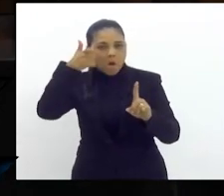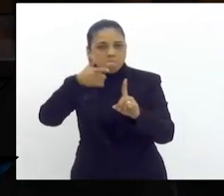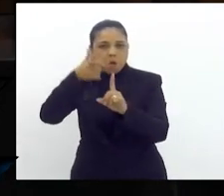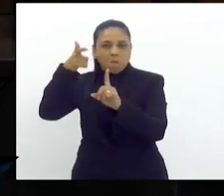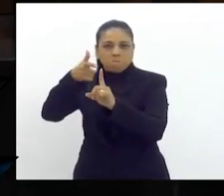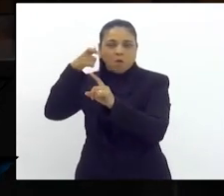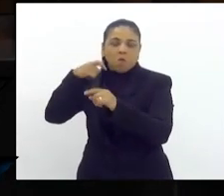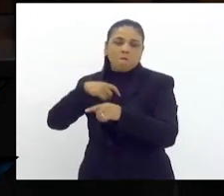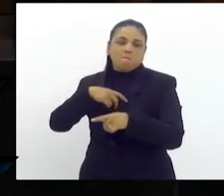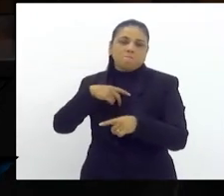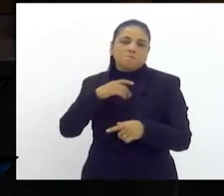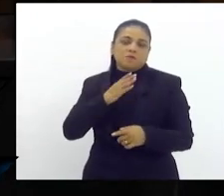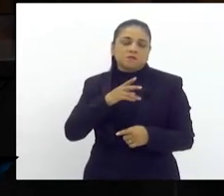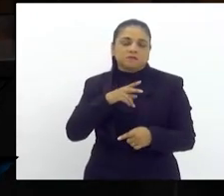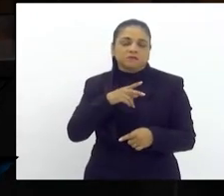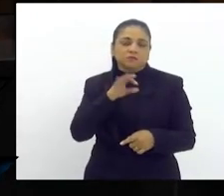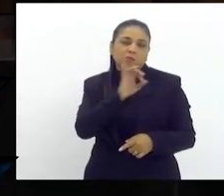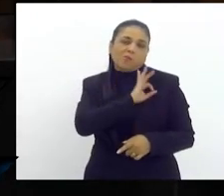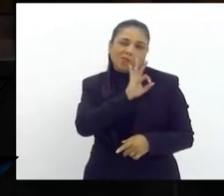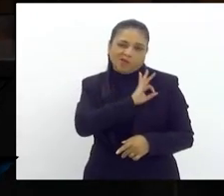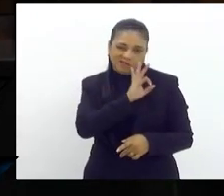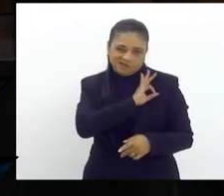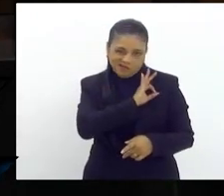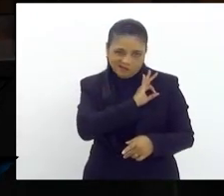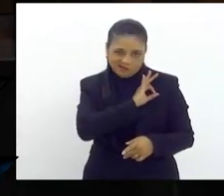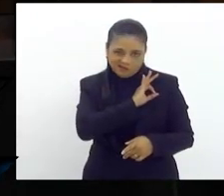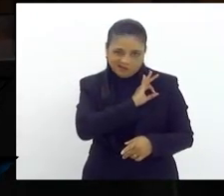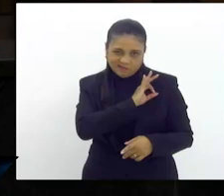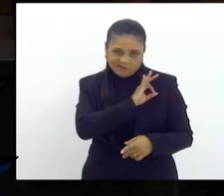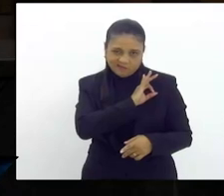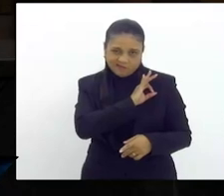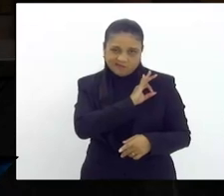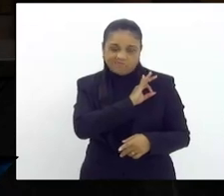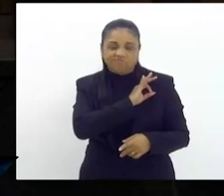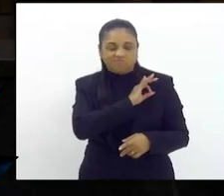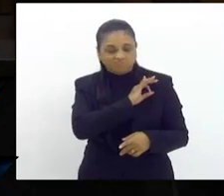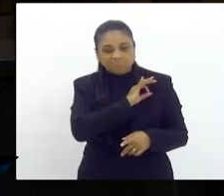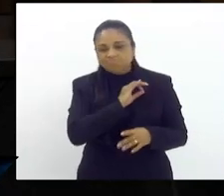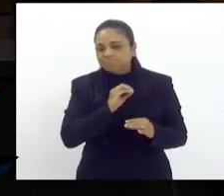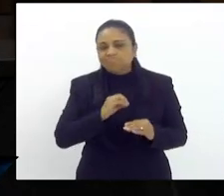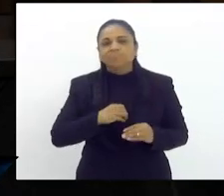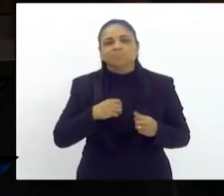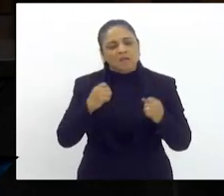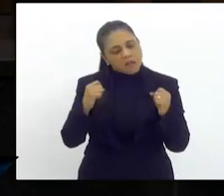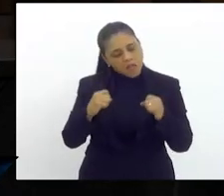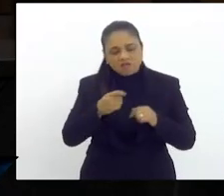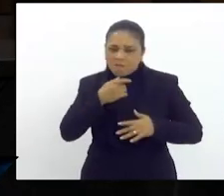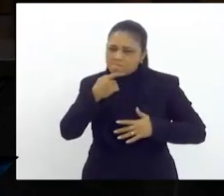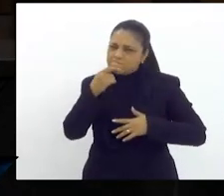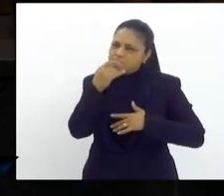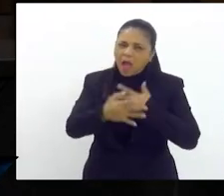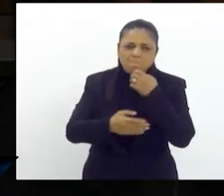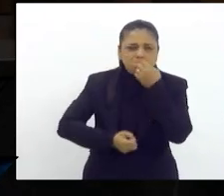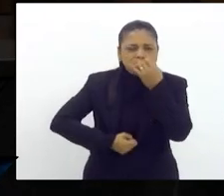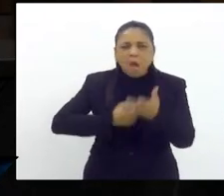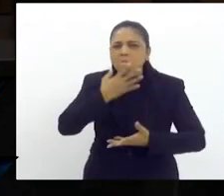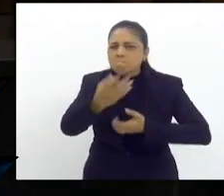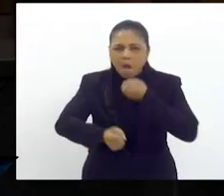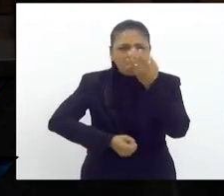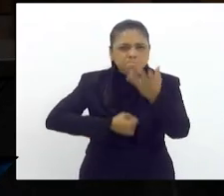de Segurança Pública é fundamental que nos indignamos com as violências racistas